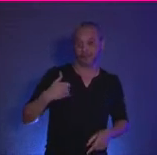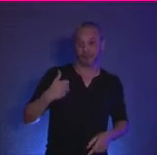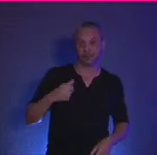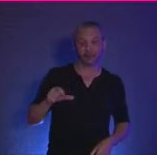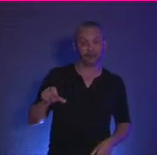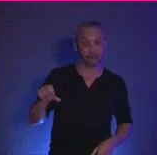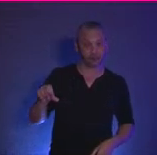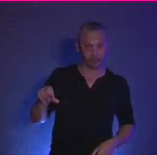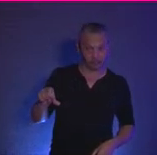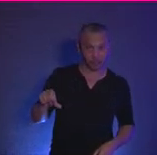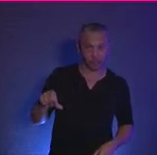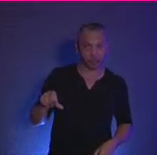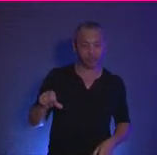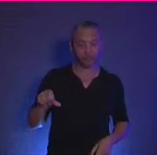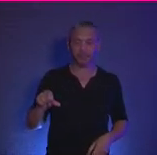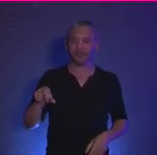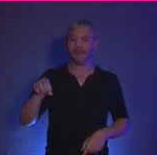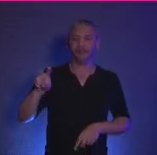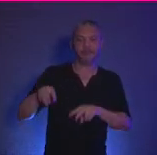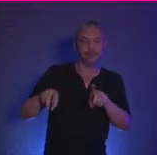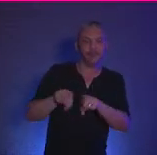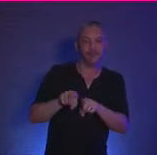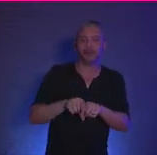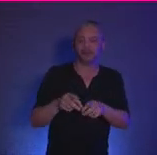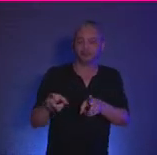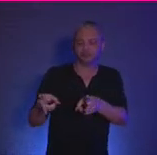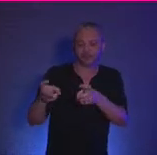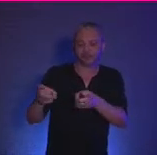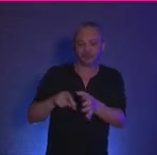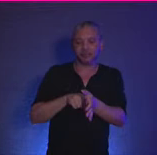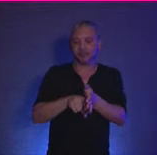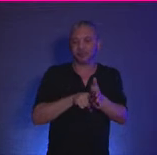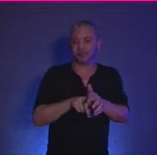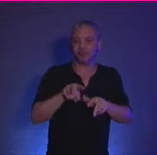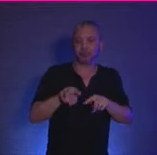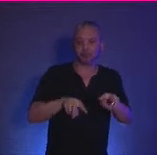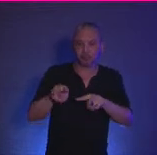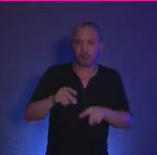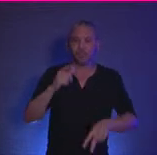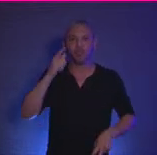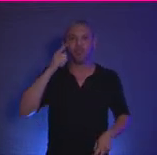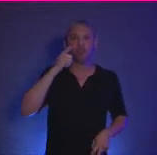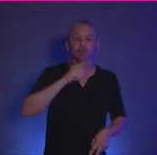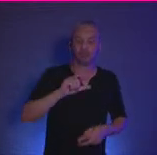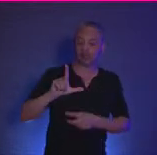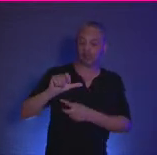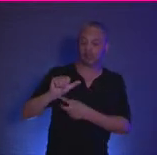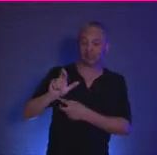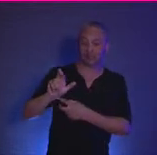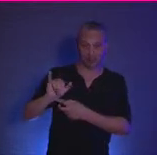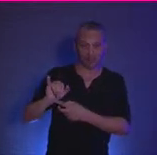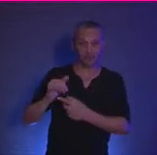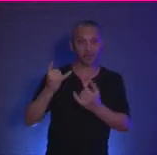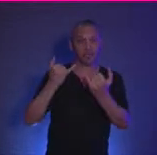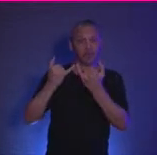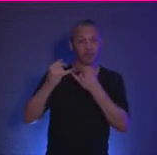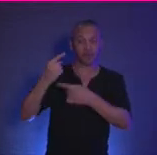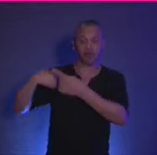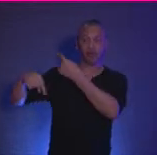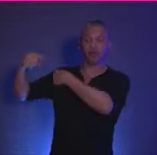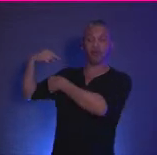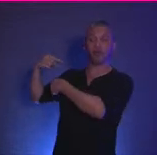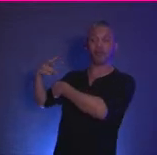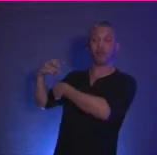a ferramenta para coleta desses dados, né, para conseguir esses dados, a gente conseguiu via LAI, são dados que vêm desde